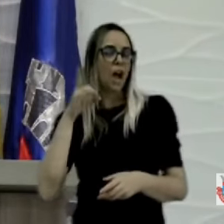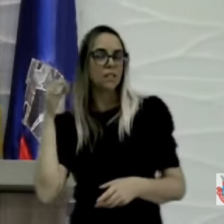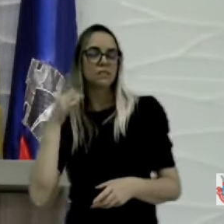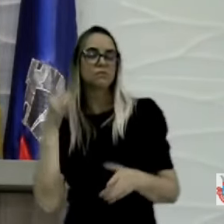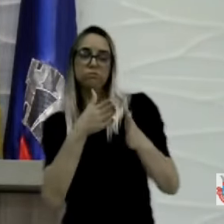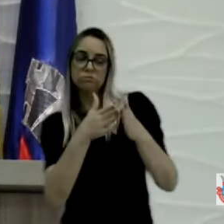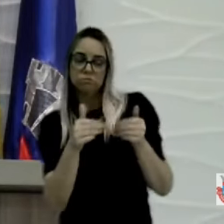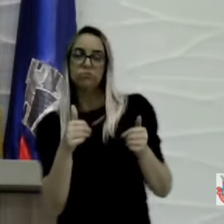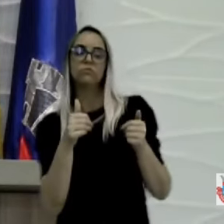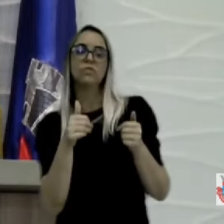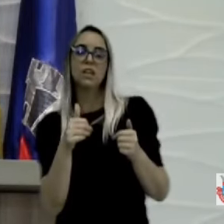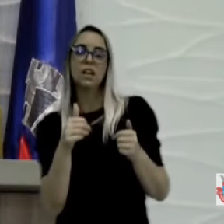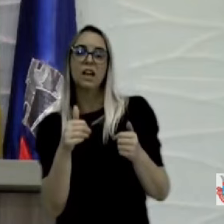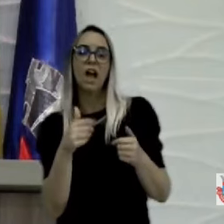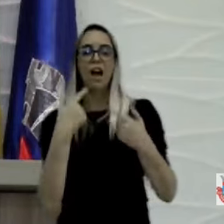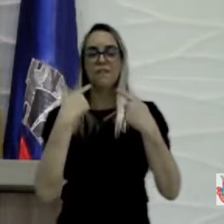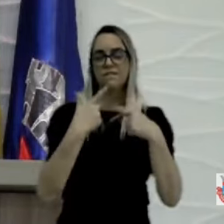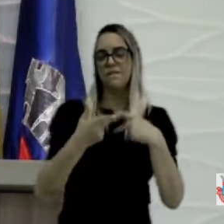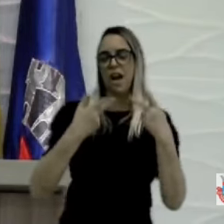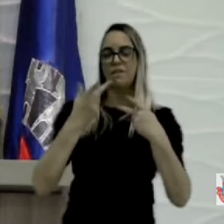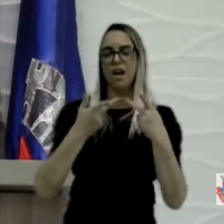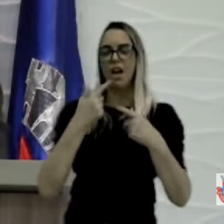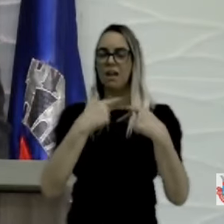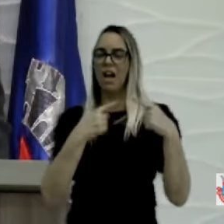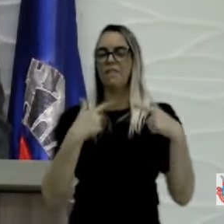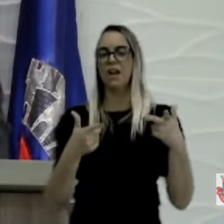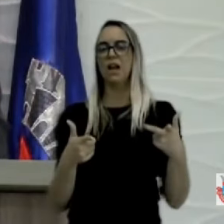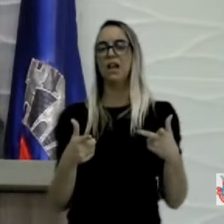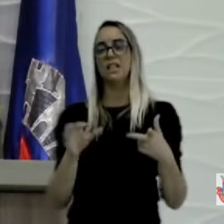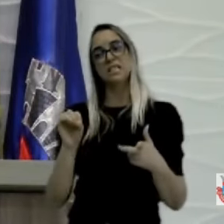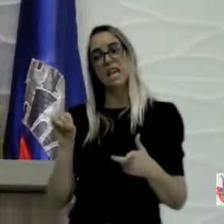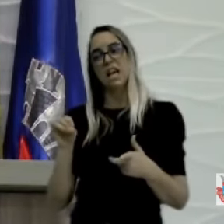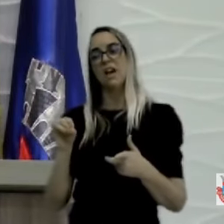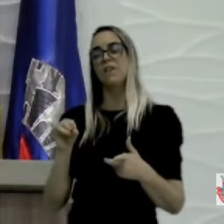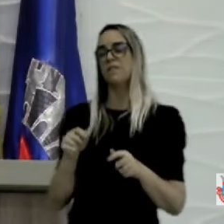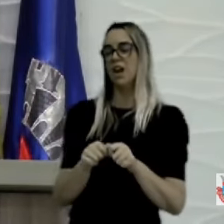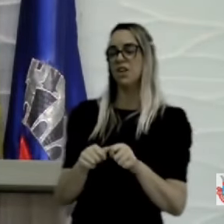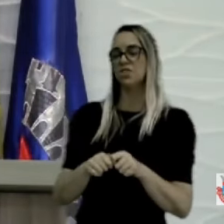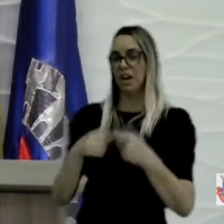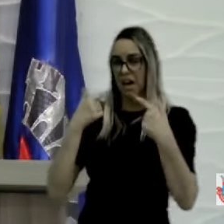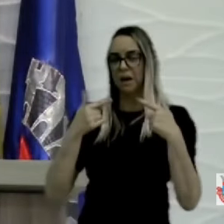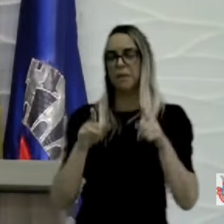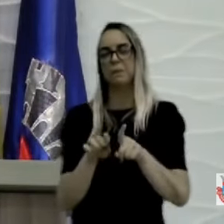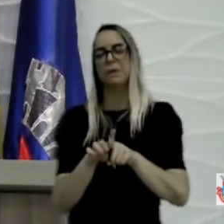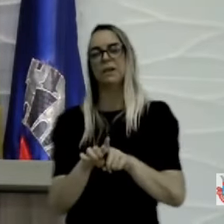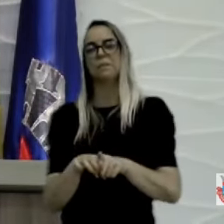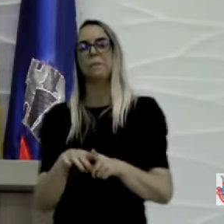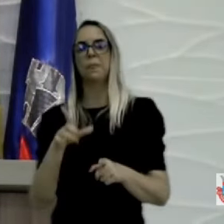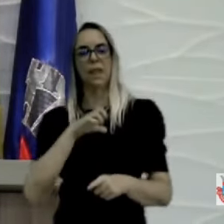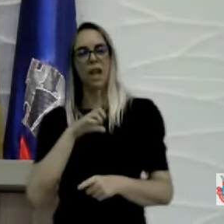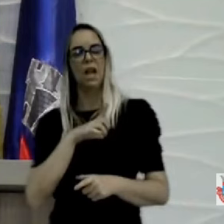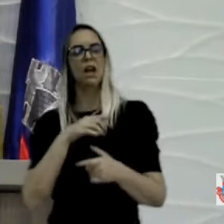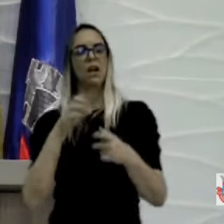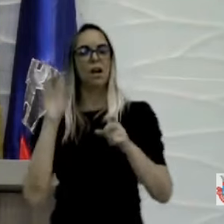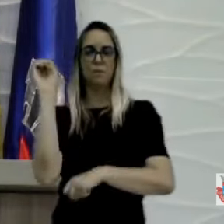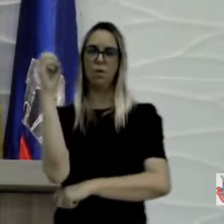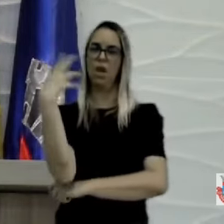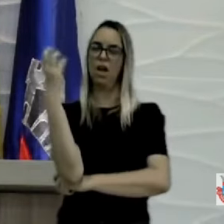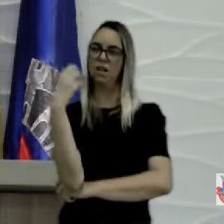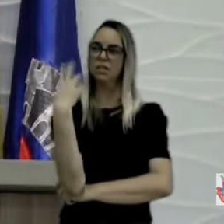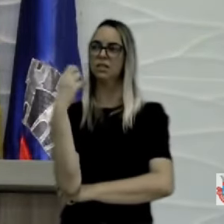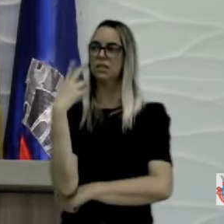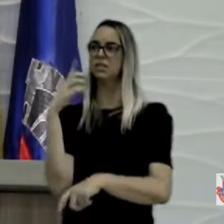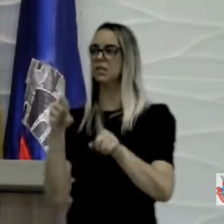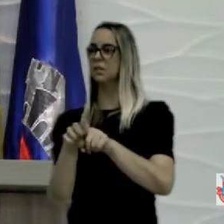Se não faz, eles falam. Tem ambulância para São Bento Duna, tem verba para emenda para Dago,